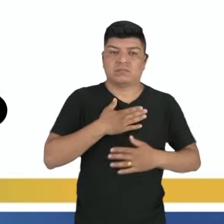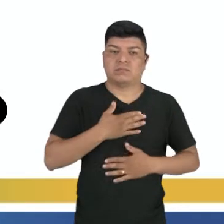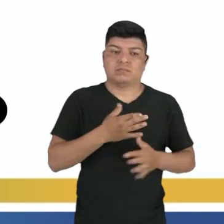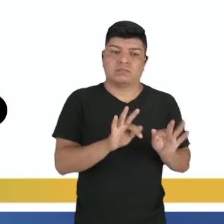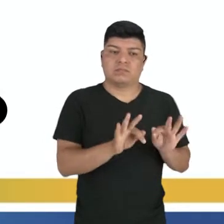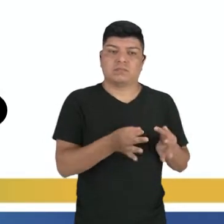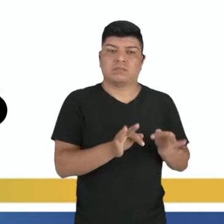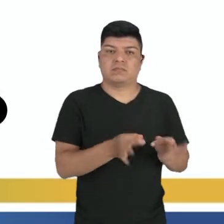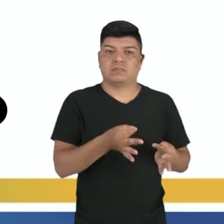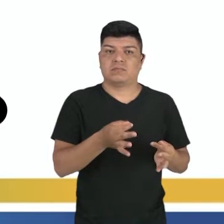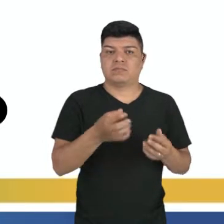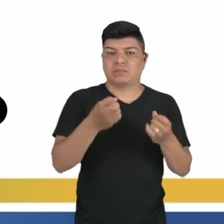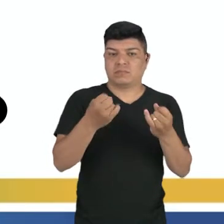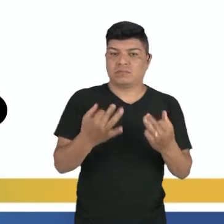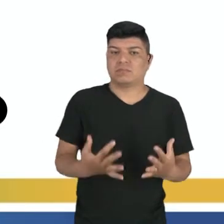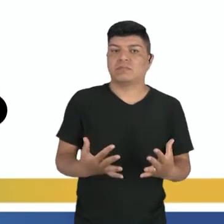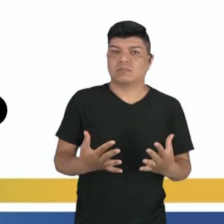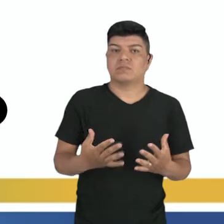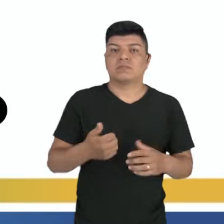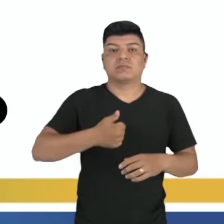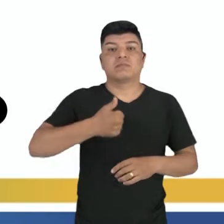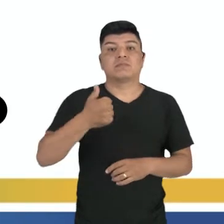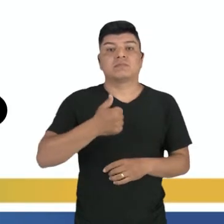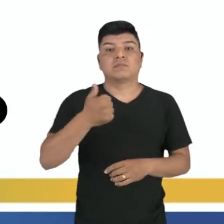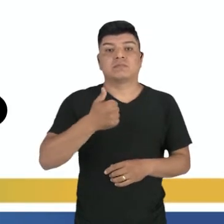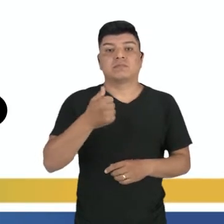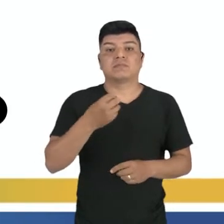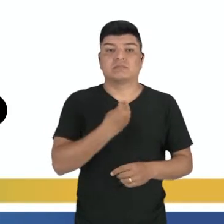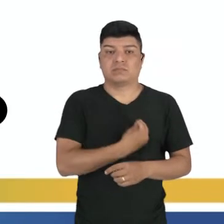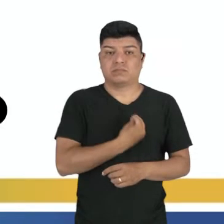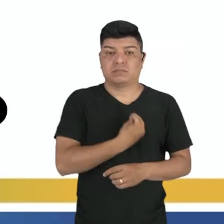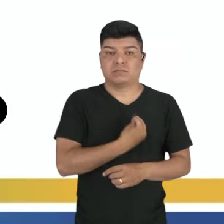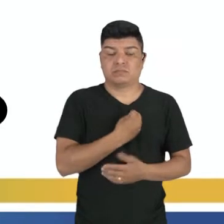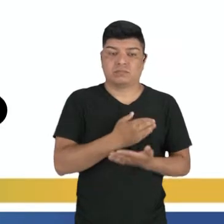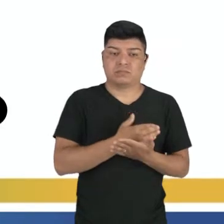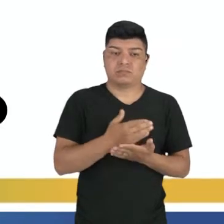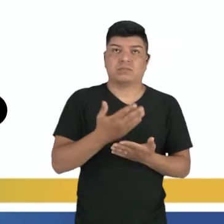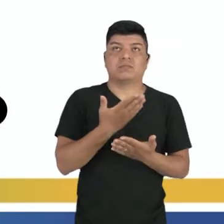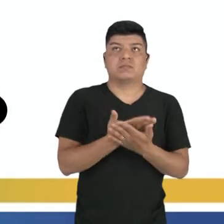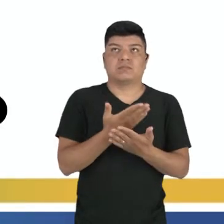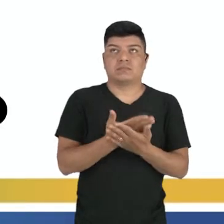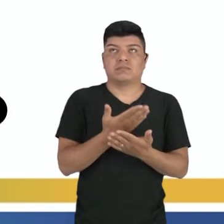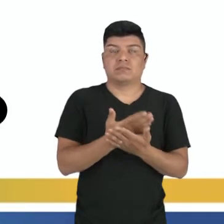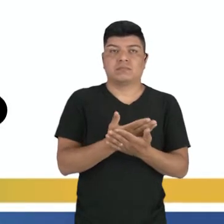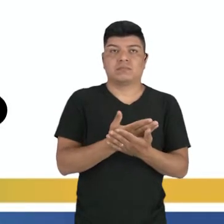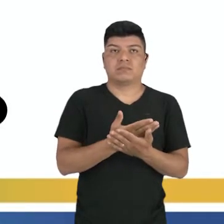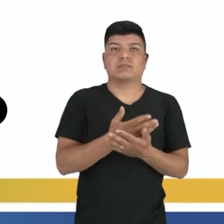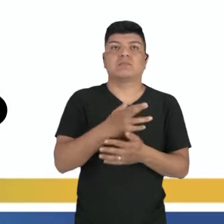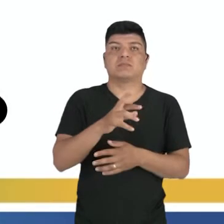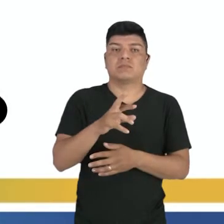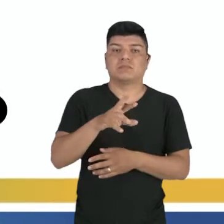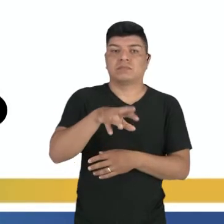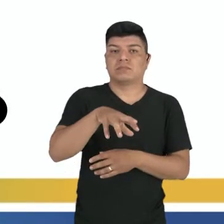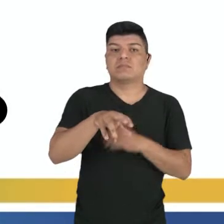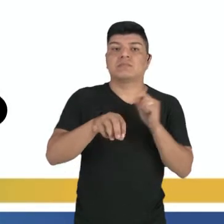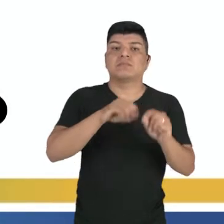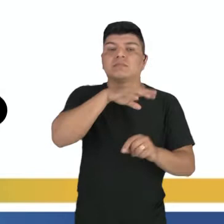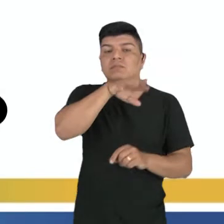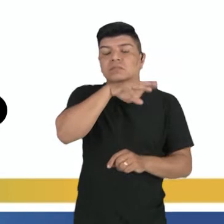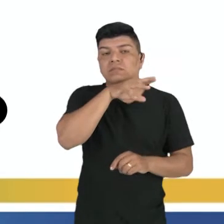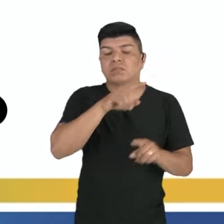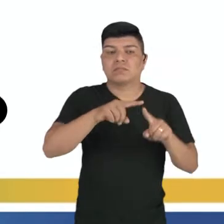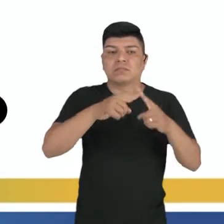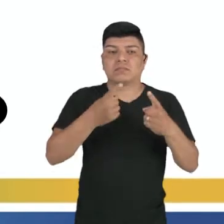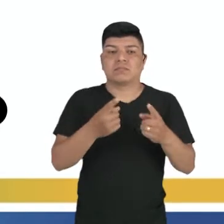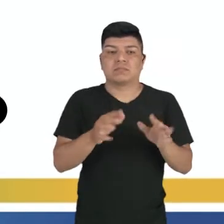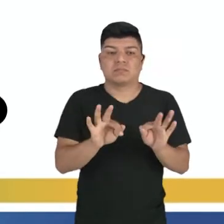simples. Lembra que eu falei que são dos primeiros organismos que a gente começa a estudar no reino Animalia, só que são animais que